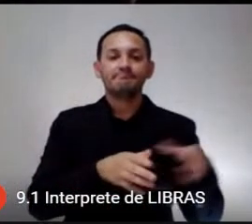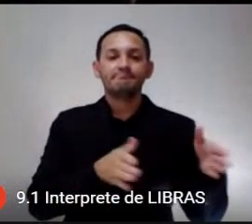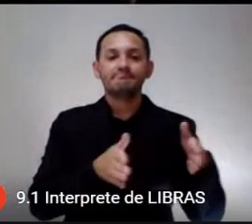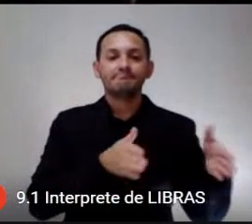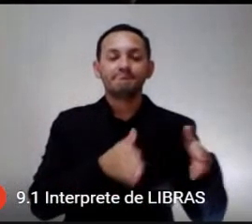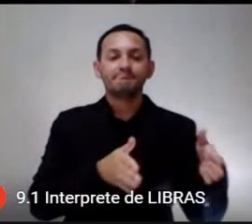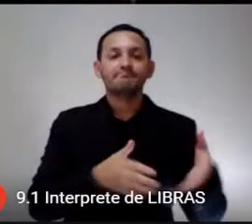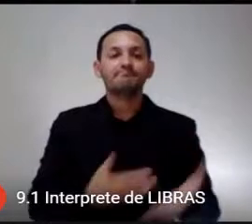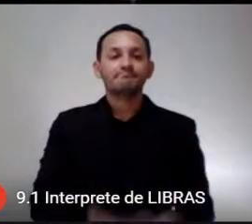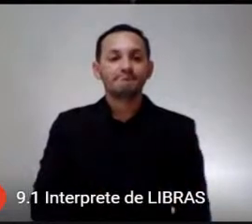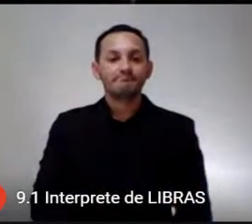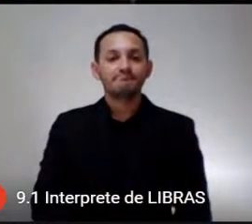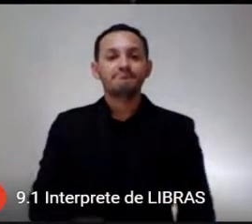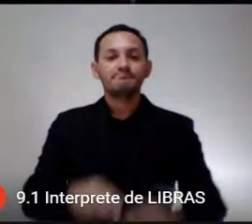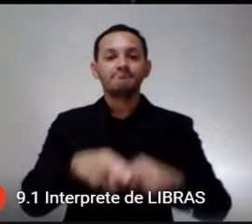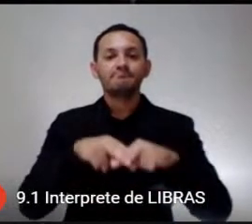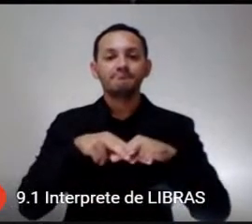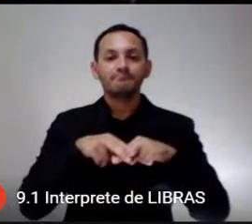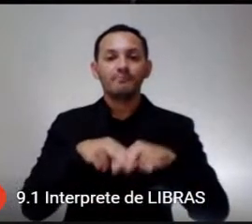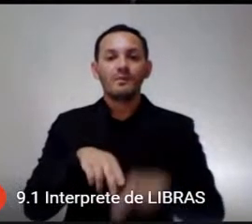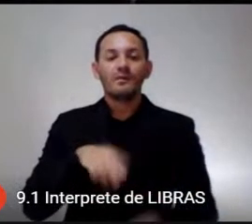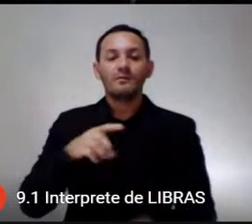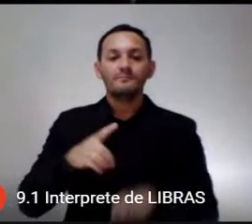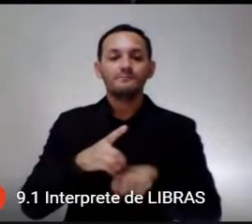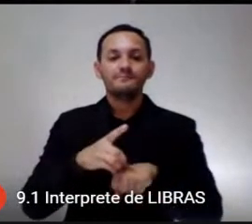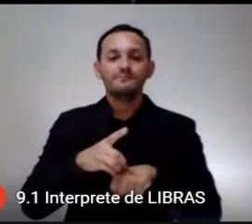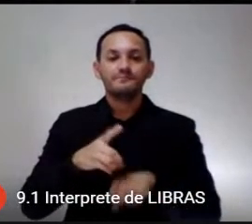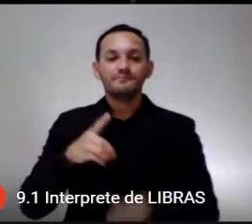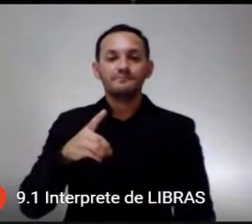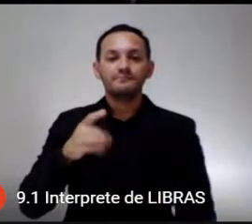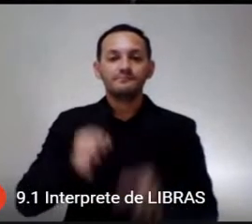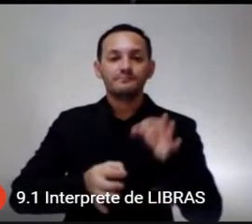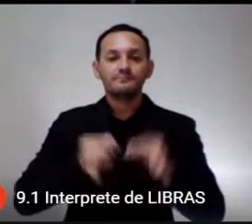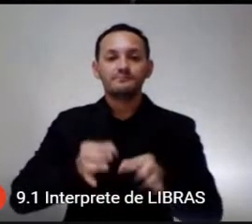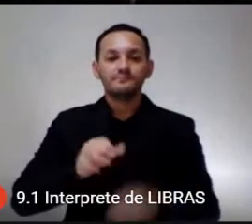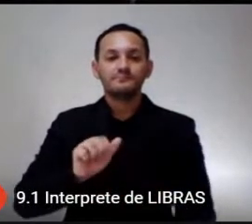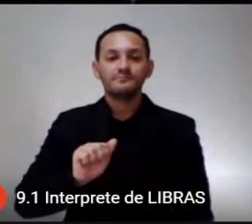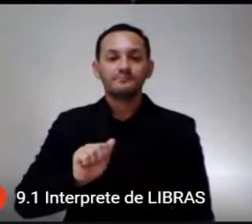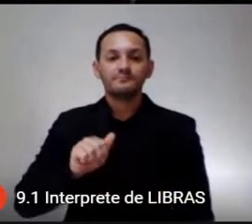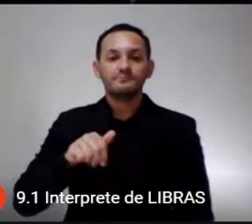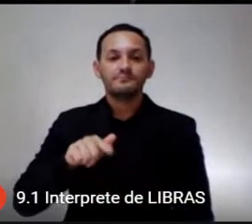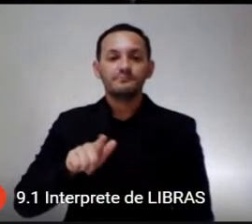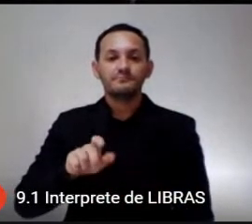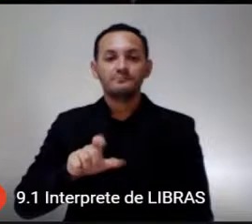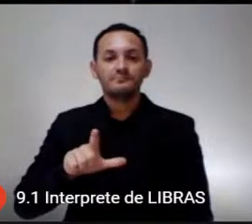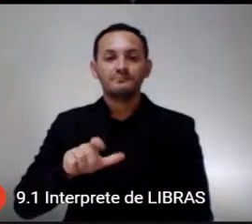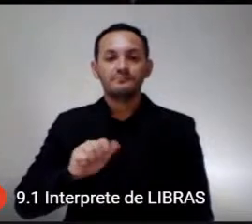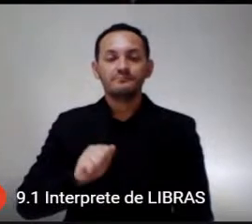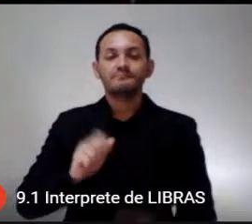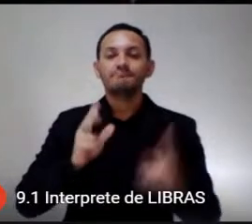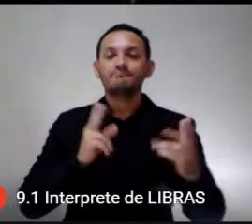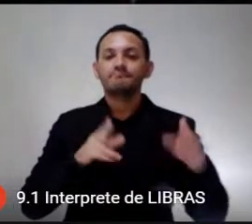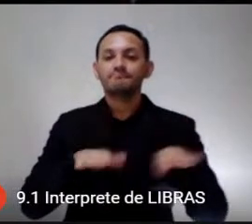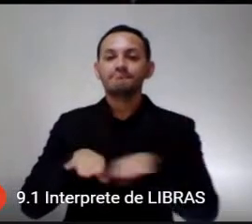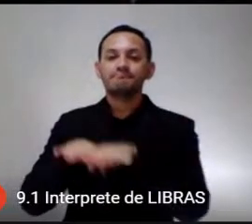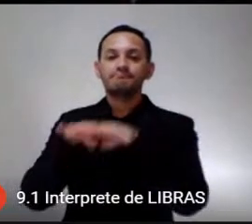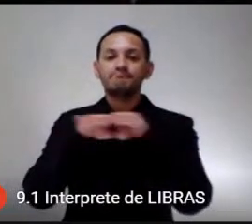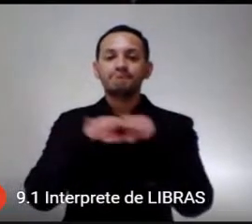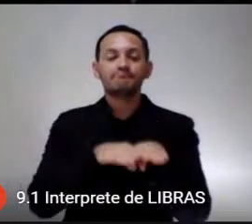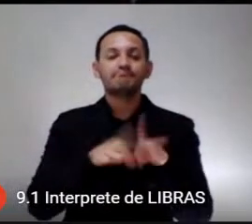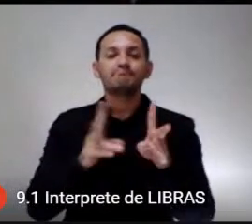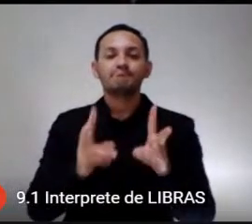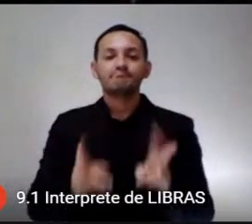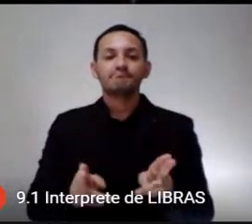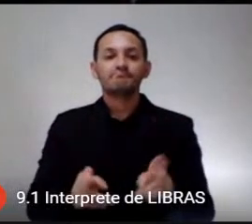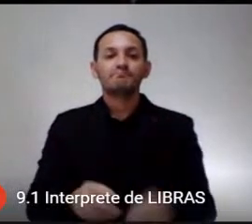a compreensão que a doutora Ângela trouxe aqui deve prevalecer. Esse precedente, doutor